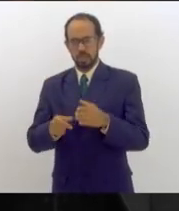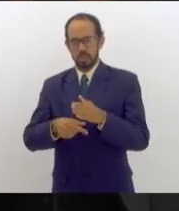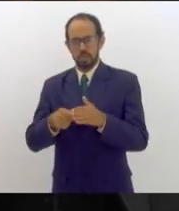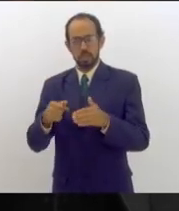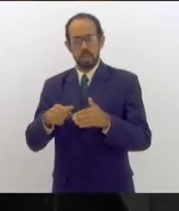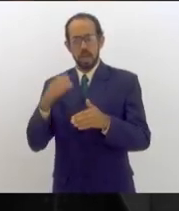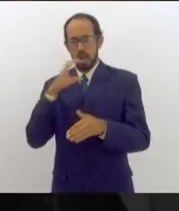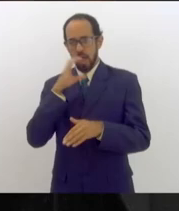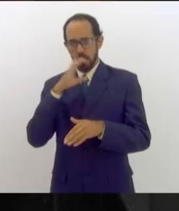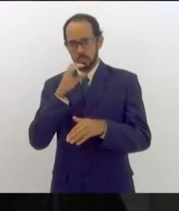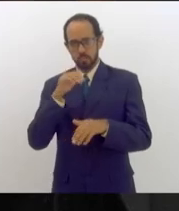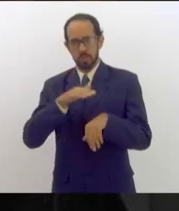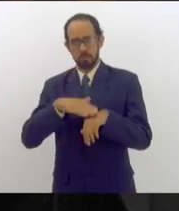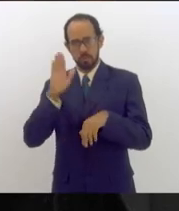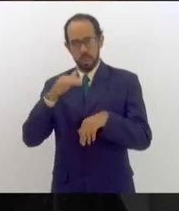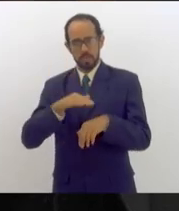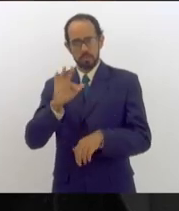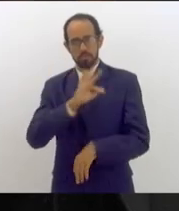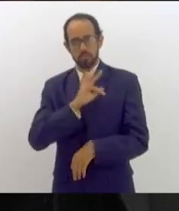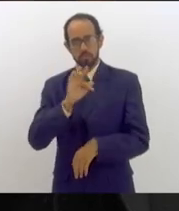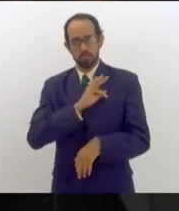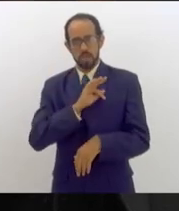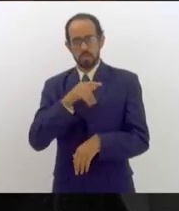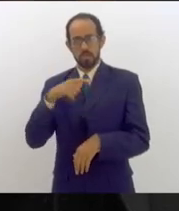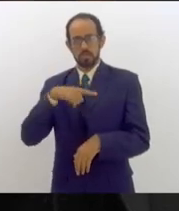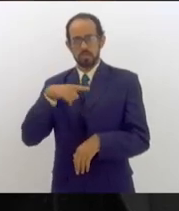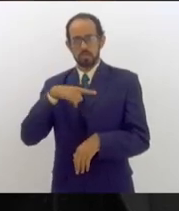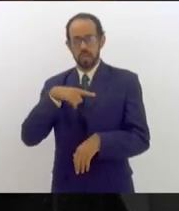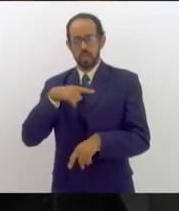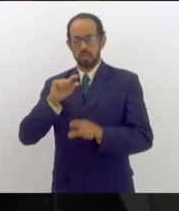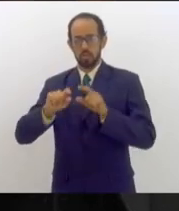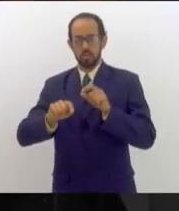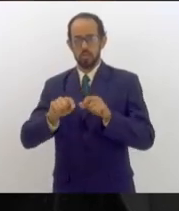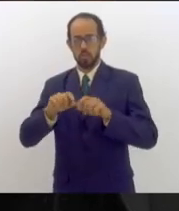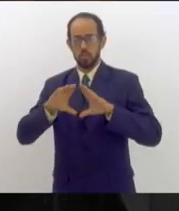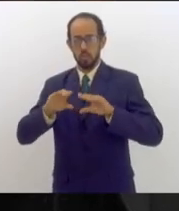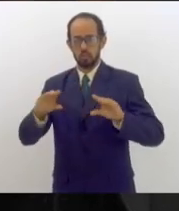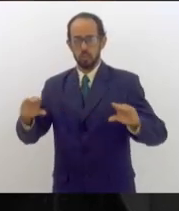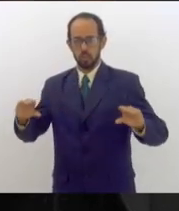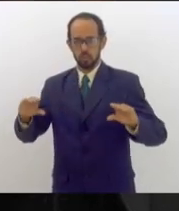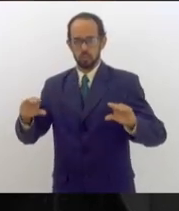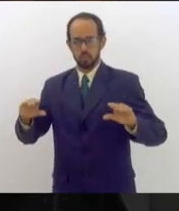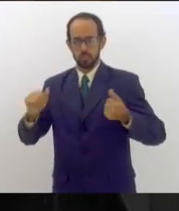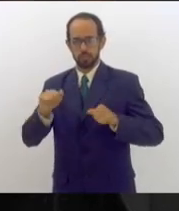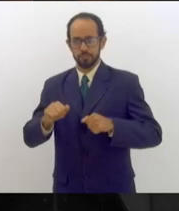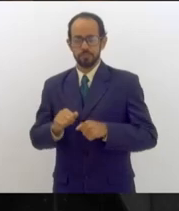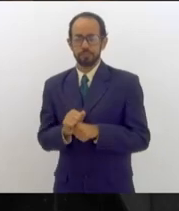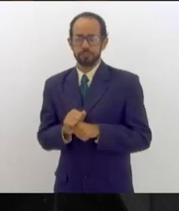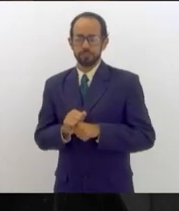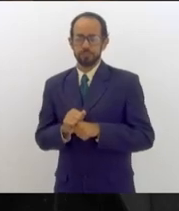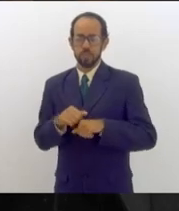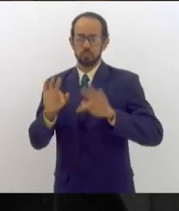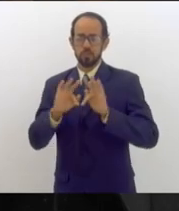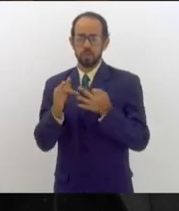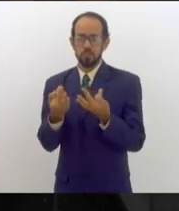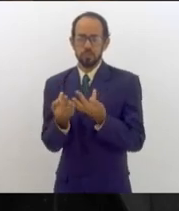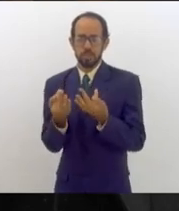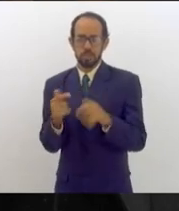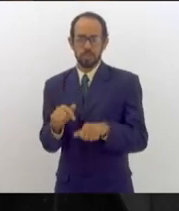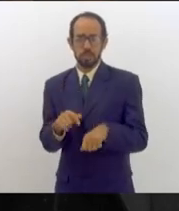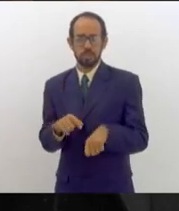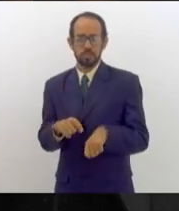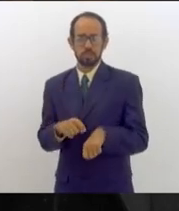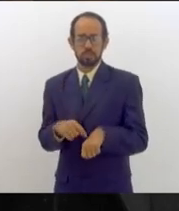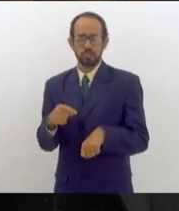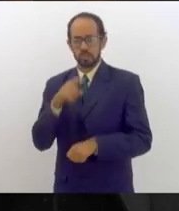para que policiais tenham pelo menos uma um conforto né com a sua para sua família quando se